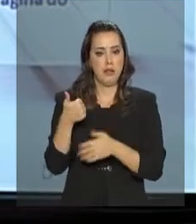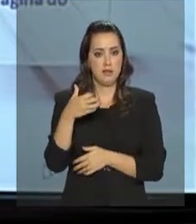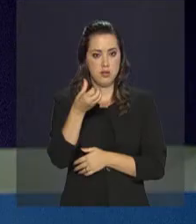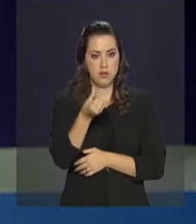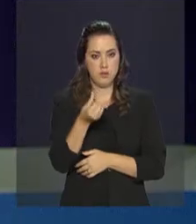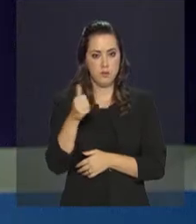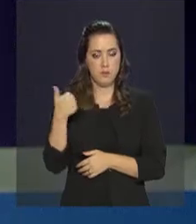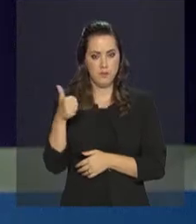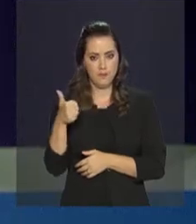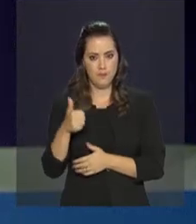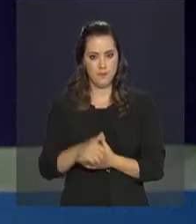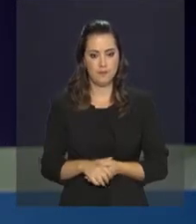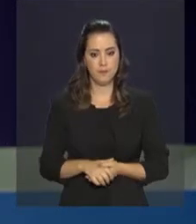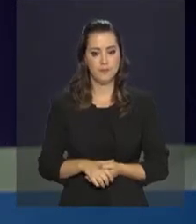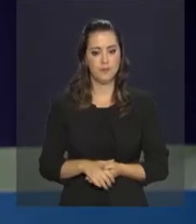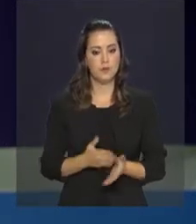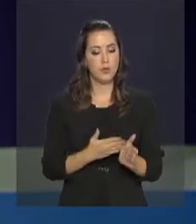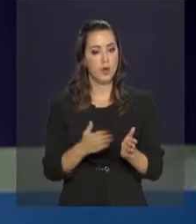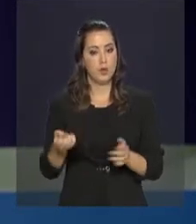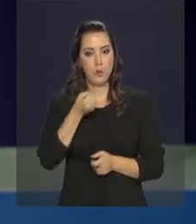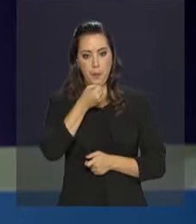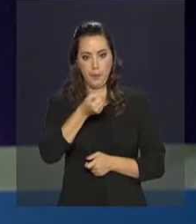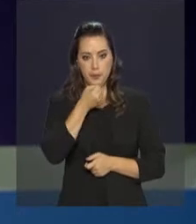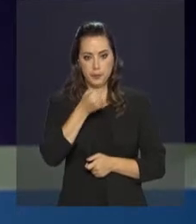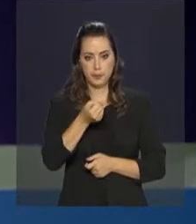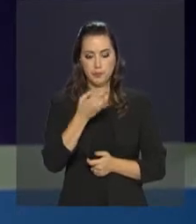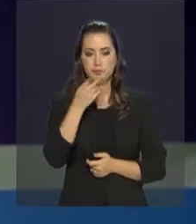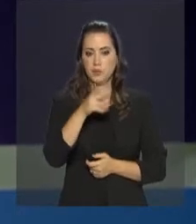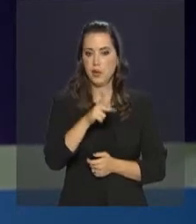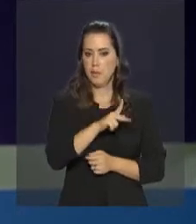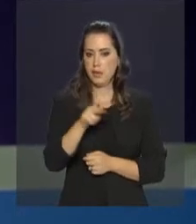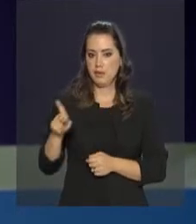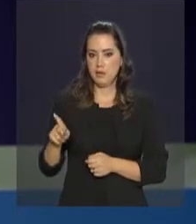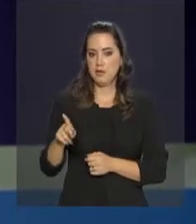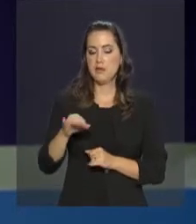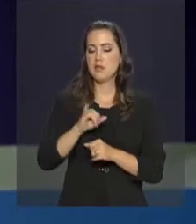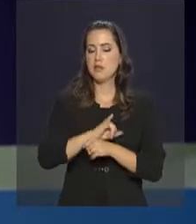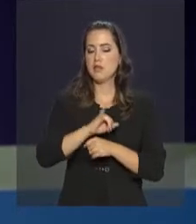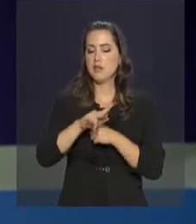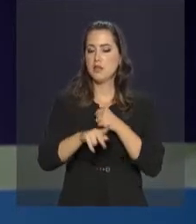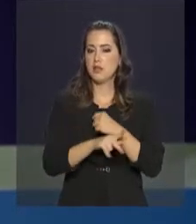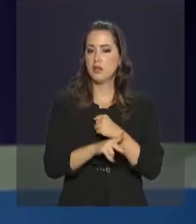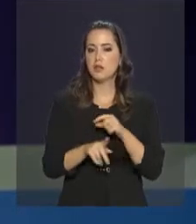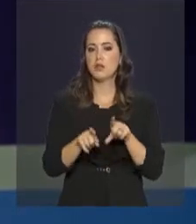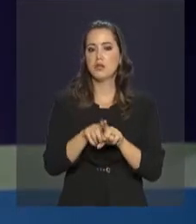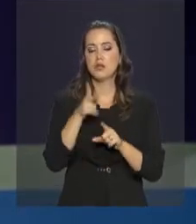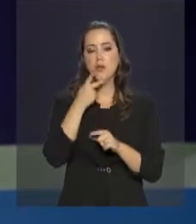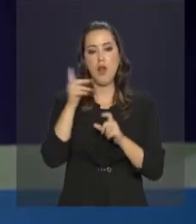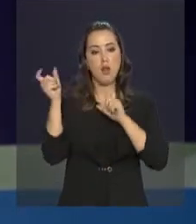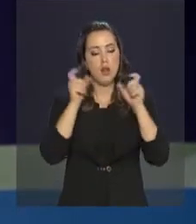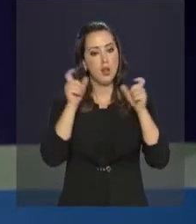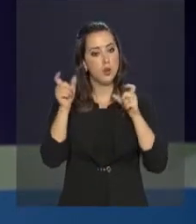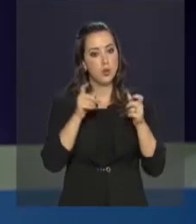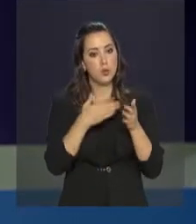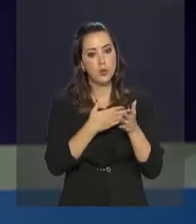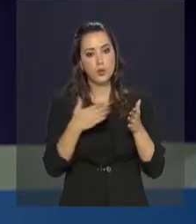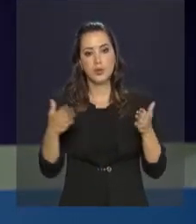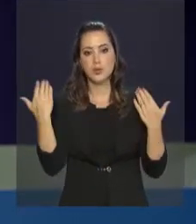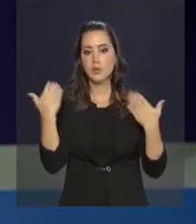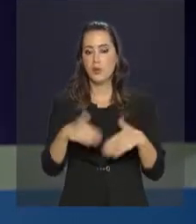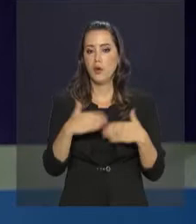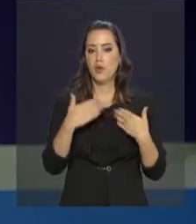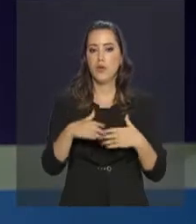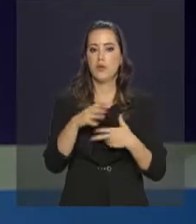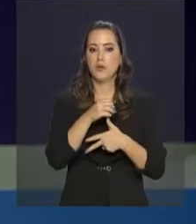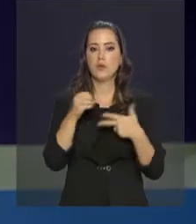11. Durante entrevista à imprensa, a presidente do INEP, Maria Inês Fini, alertou que durante as provas do